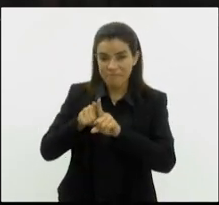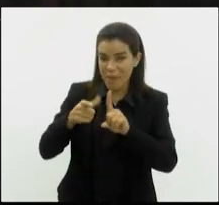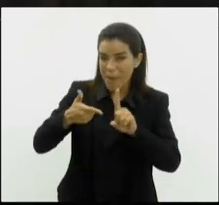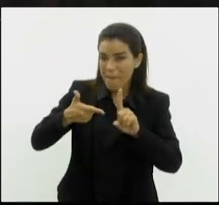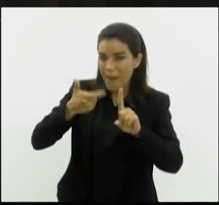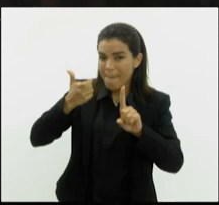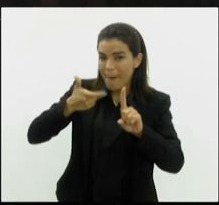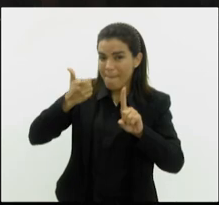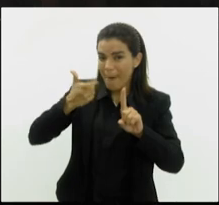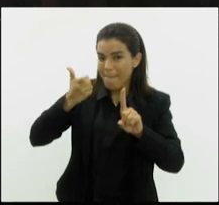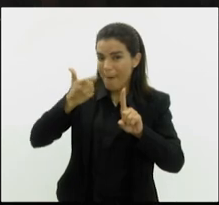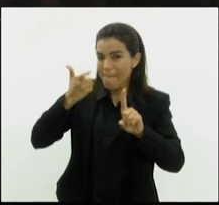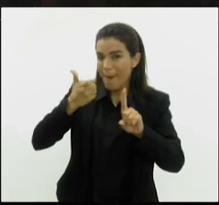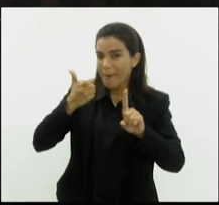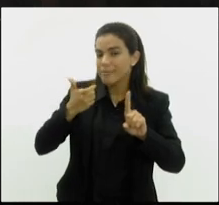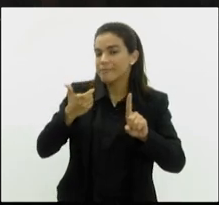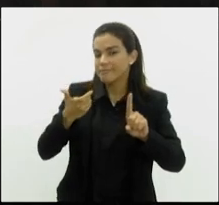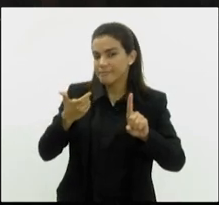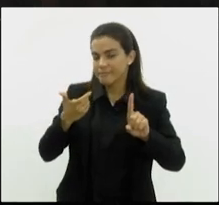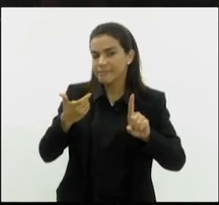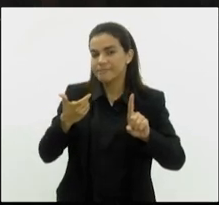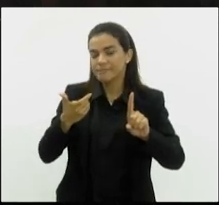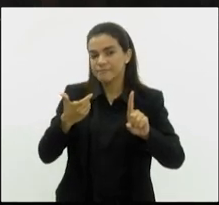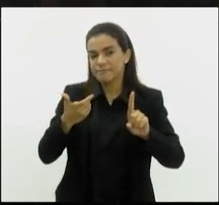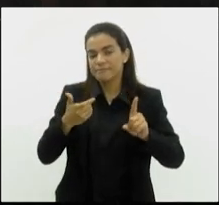a tiros.